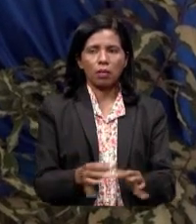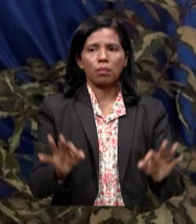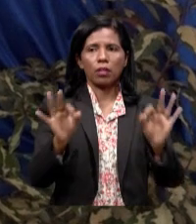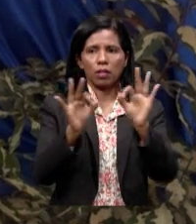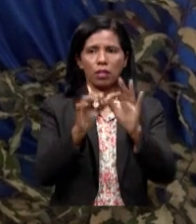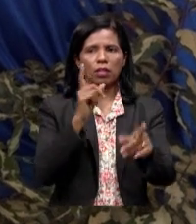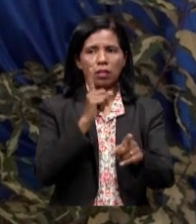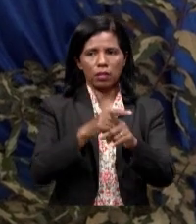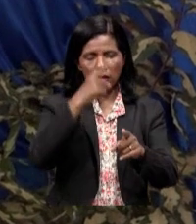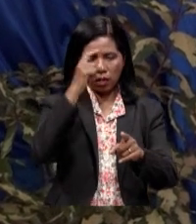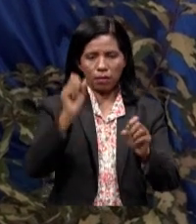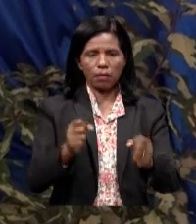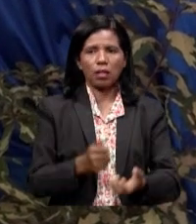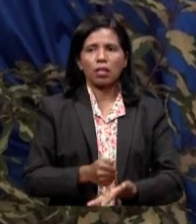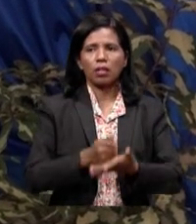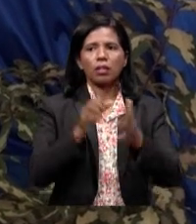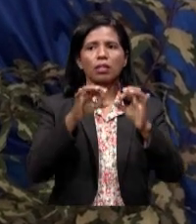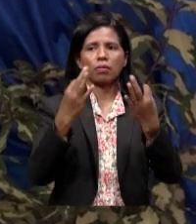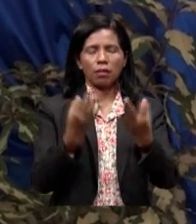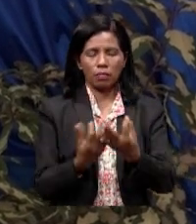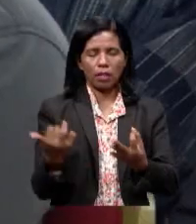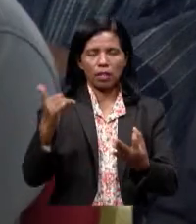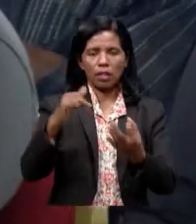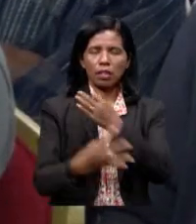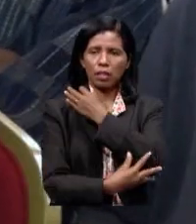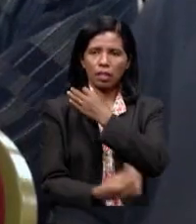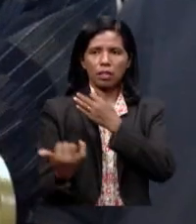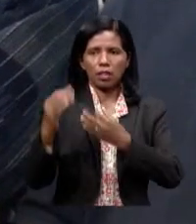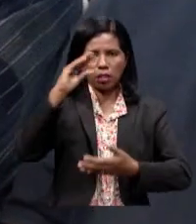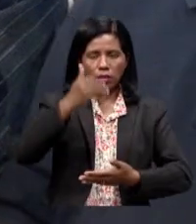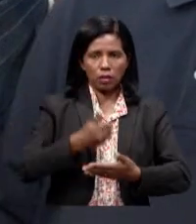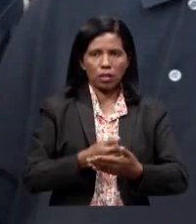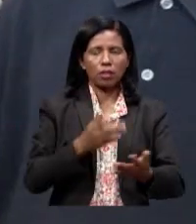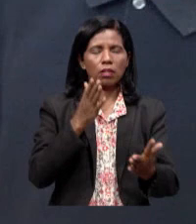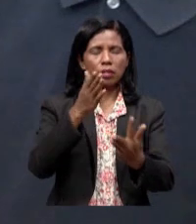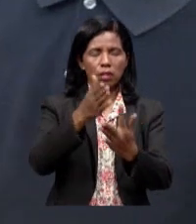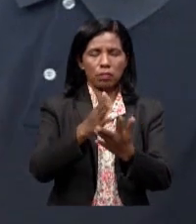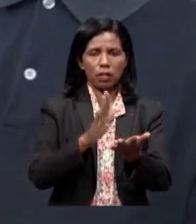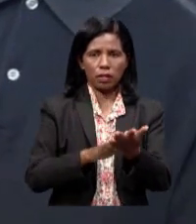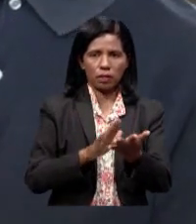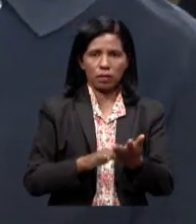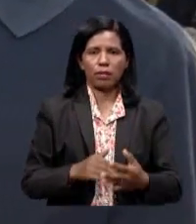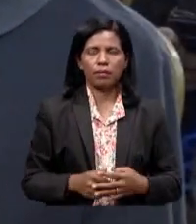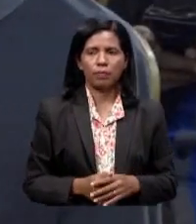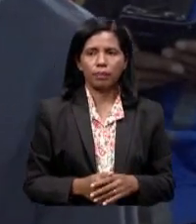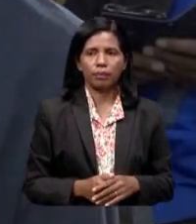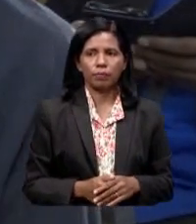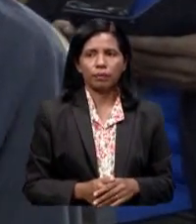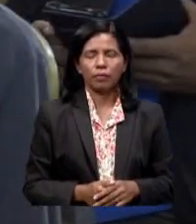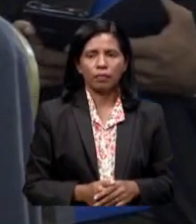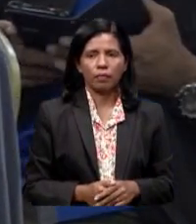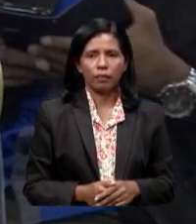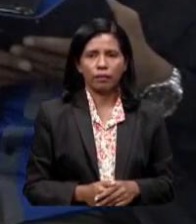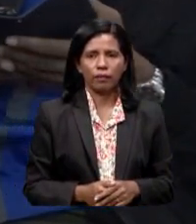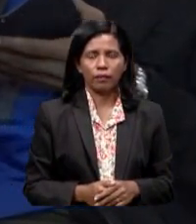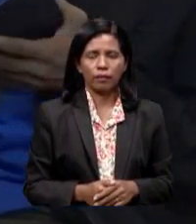tebes, tamba bela ajuda a família Hagbit Lak Sirene Wan a tu acesso ao ensino superior. Haun la ira